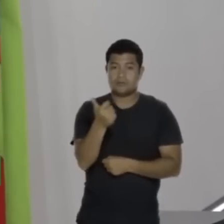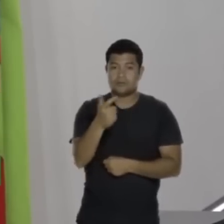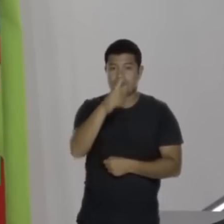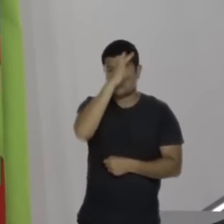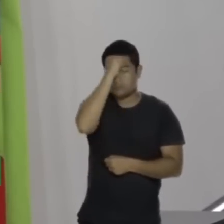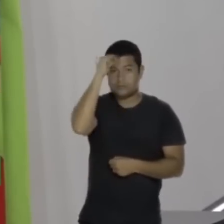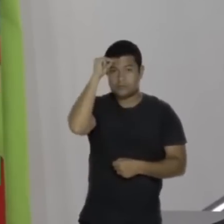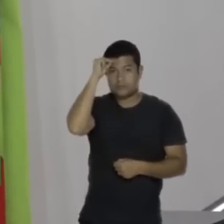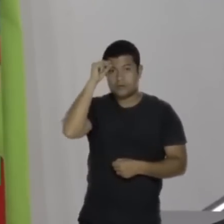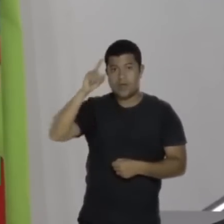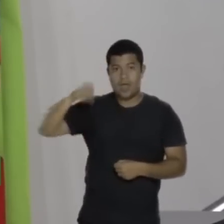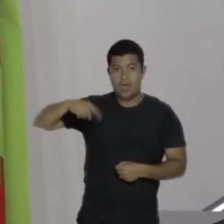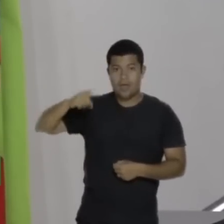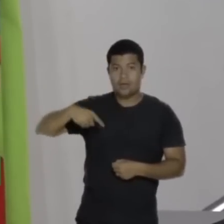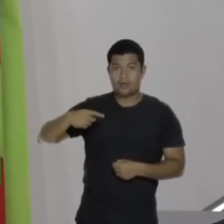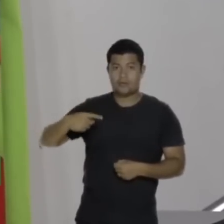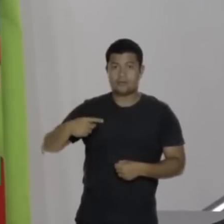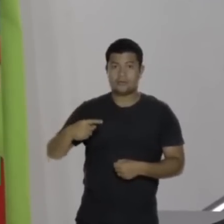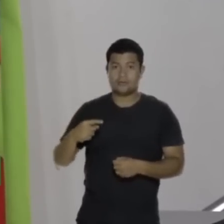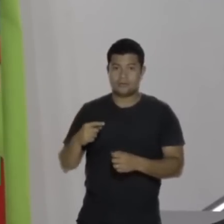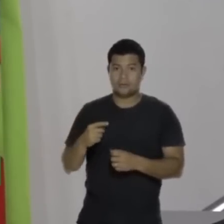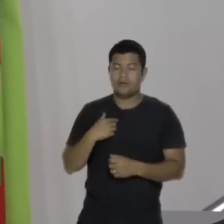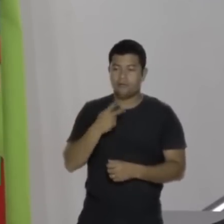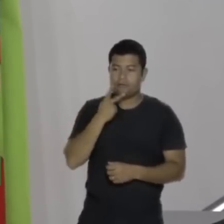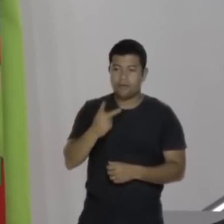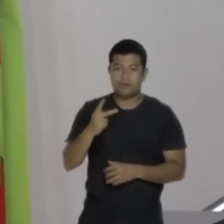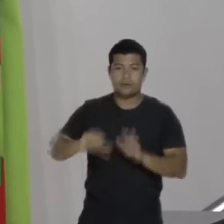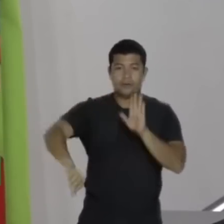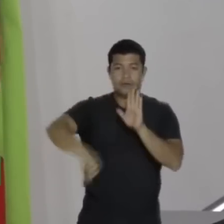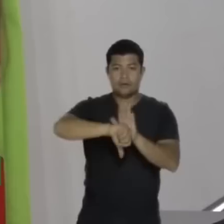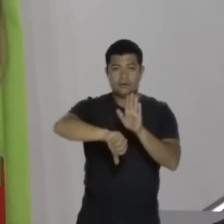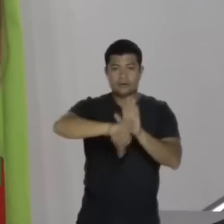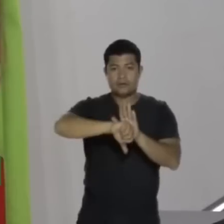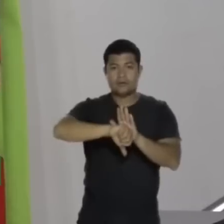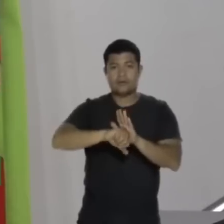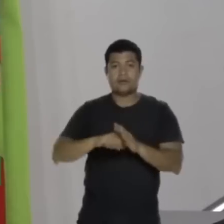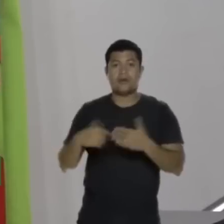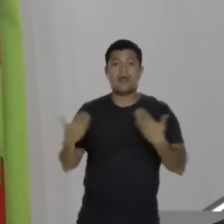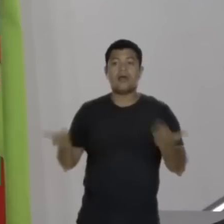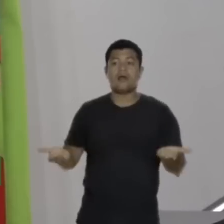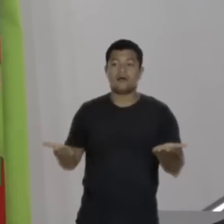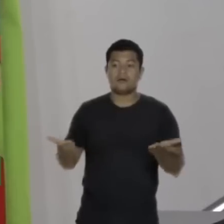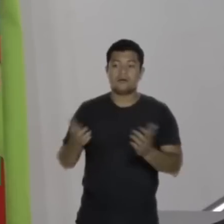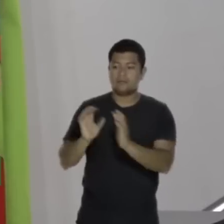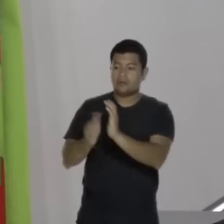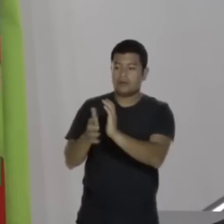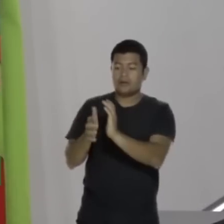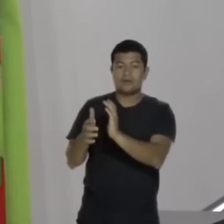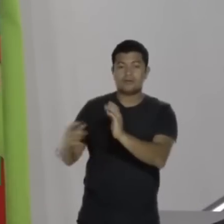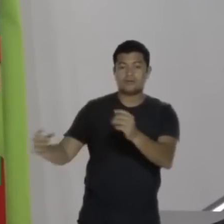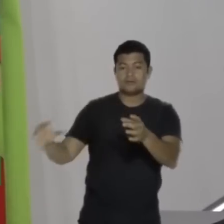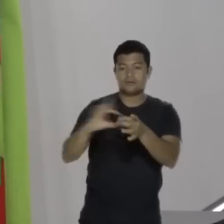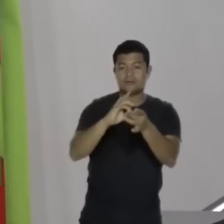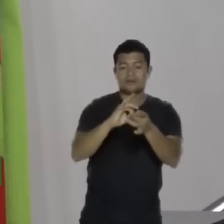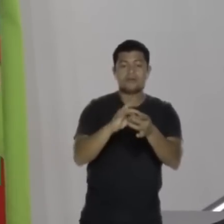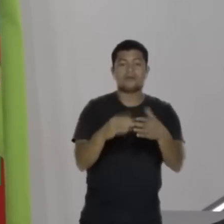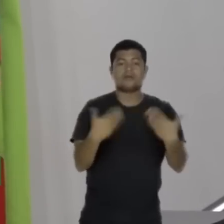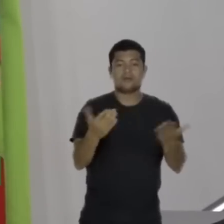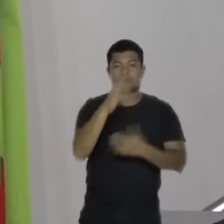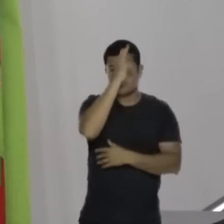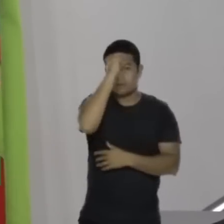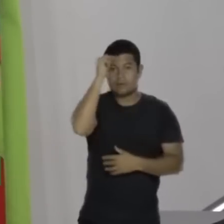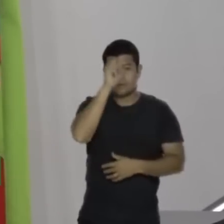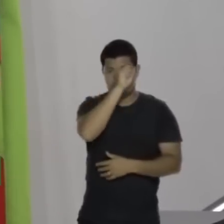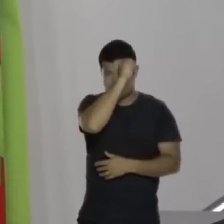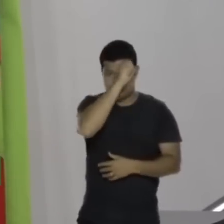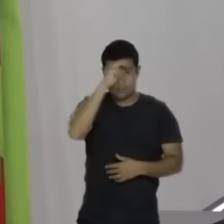qual partido? Eu estou falando de corrupção, certo? Será que era de qual partido o prefeito de São Miguel do Oeste?